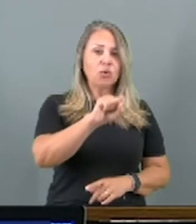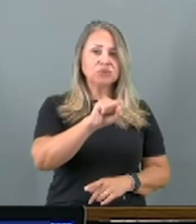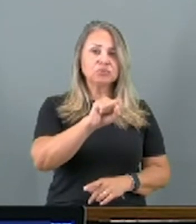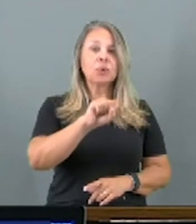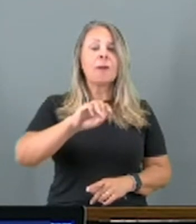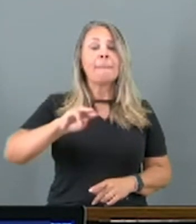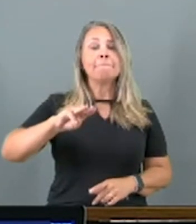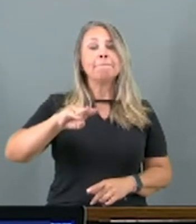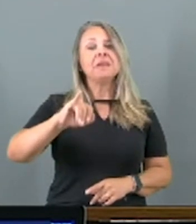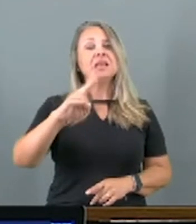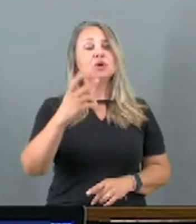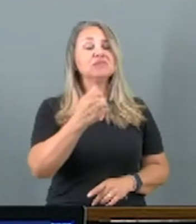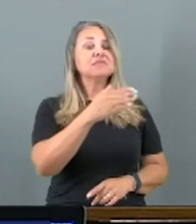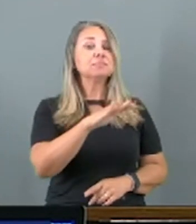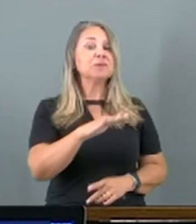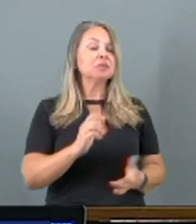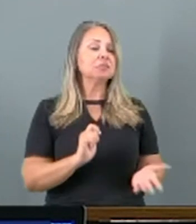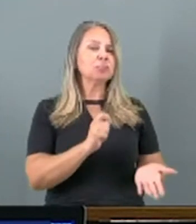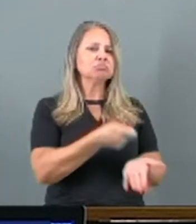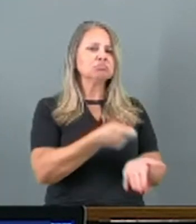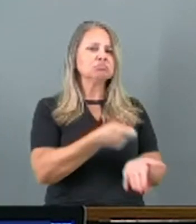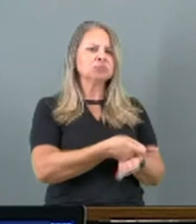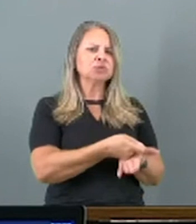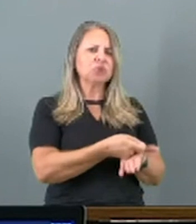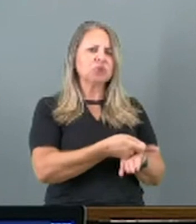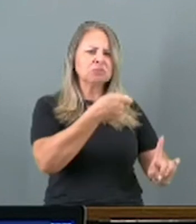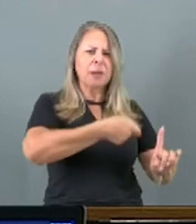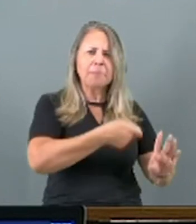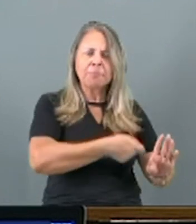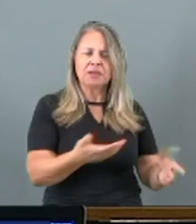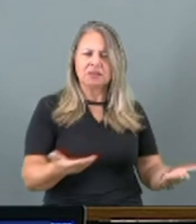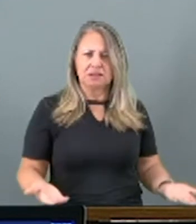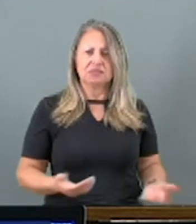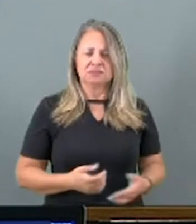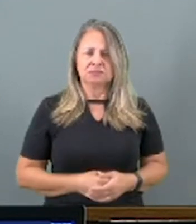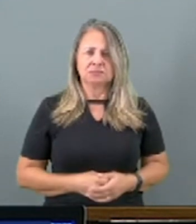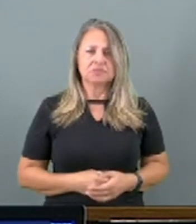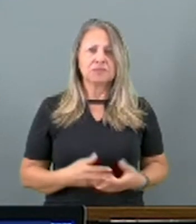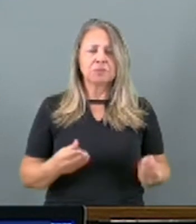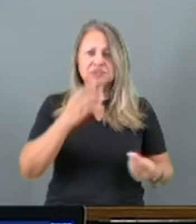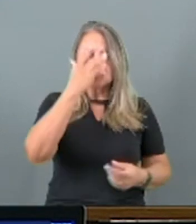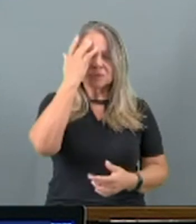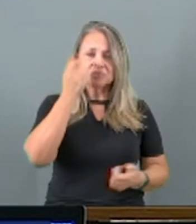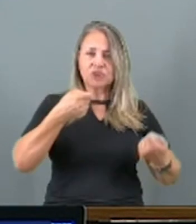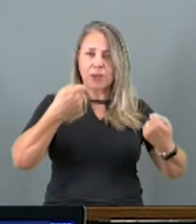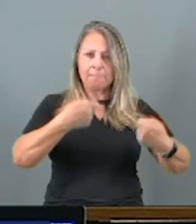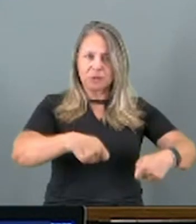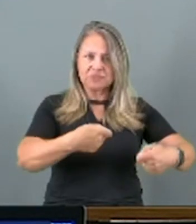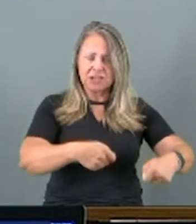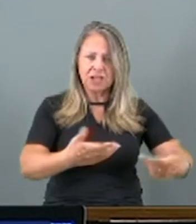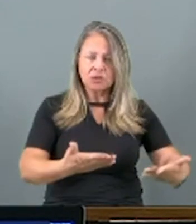espanto dos 100% desses 8 milhões e meio de de brasileiro que apostaram